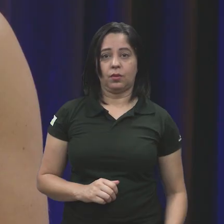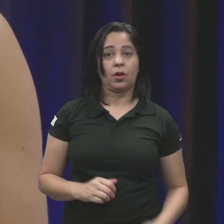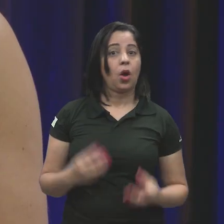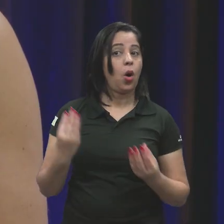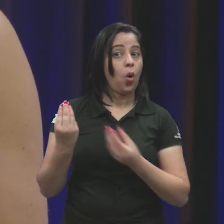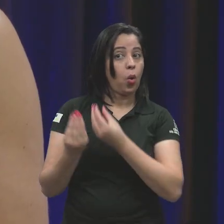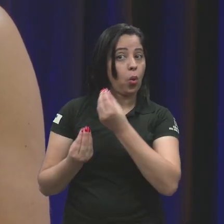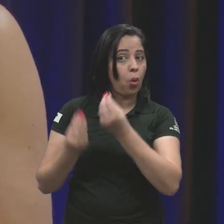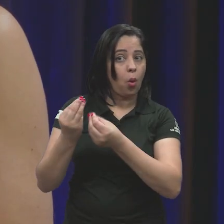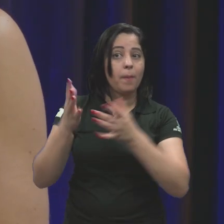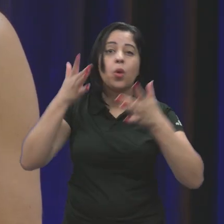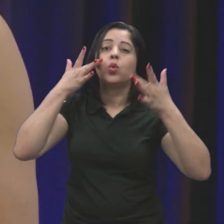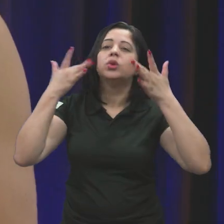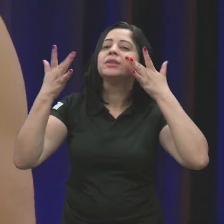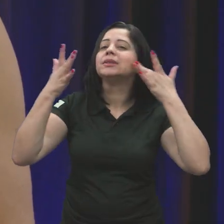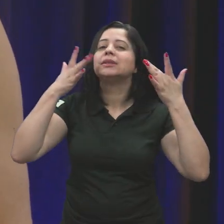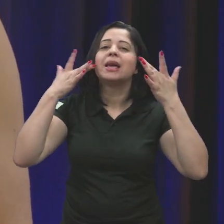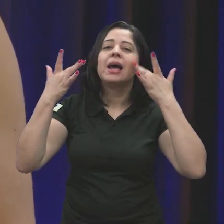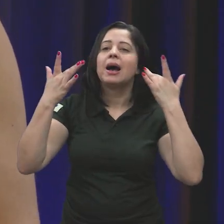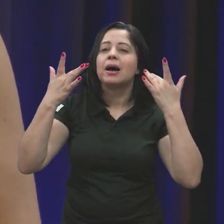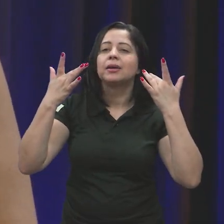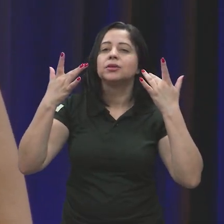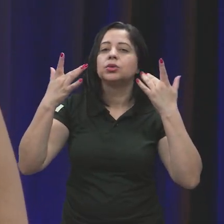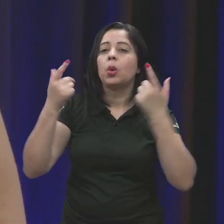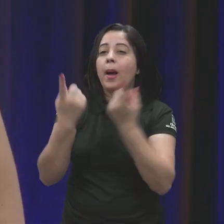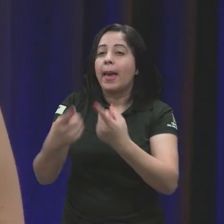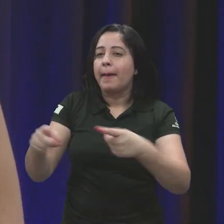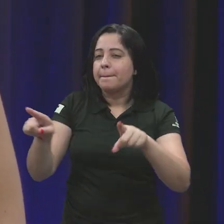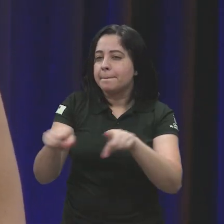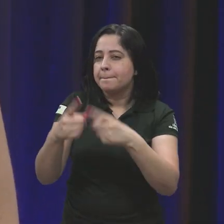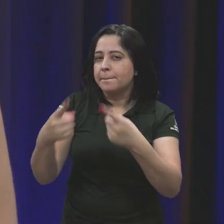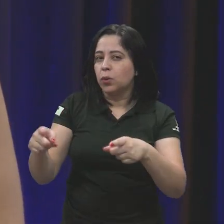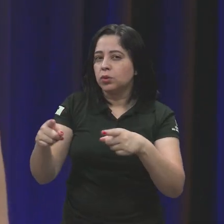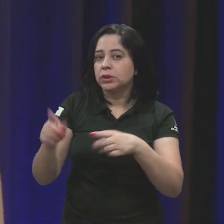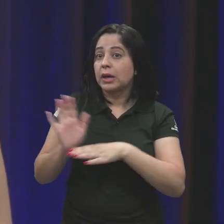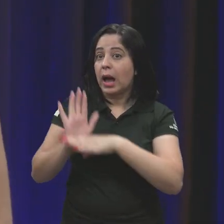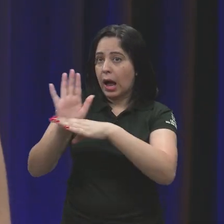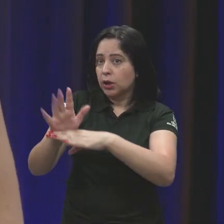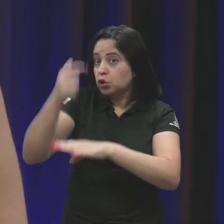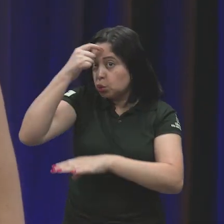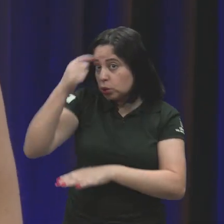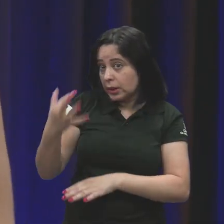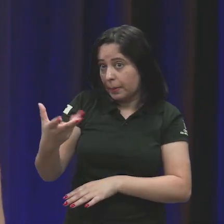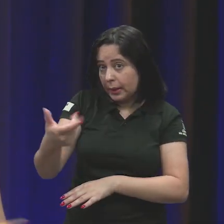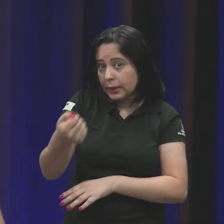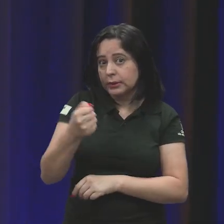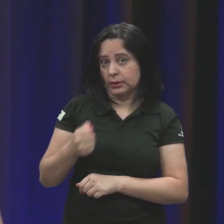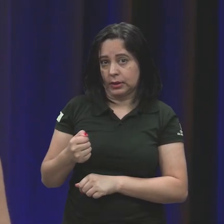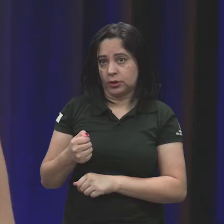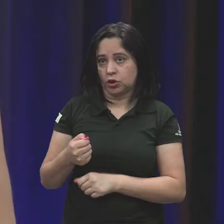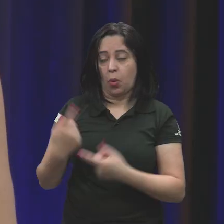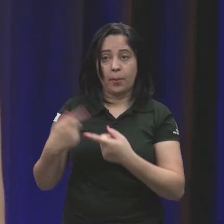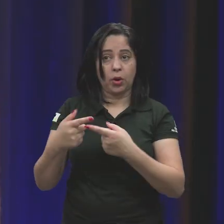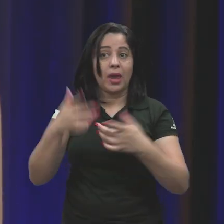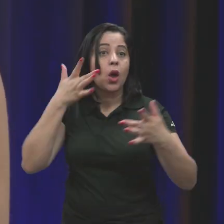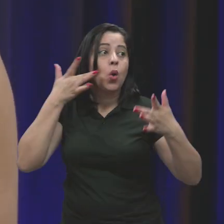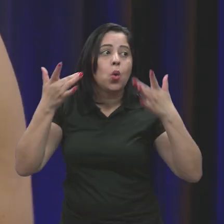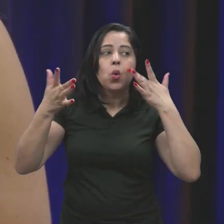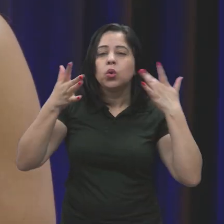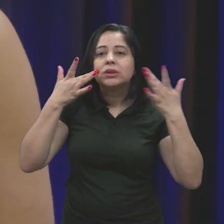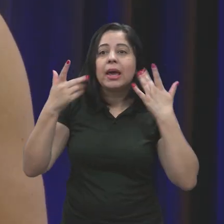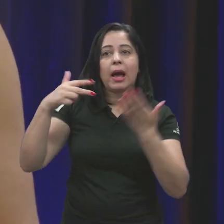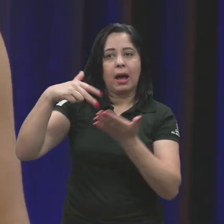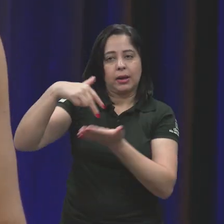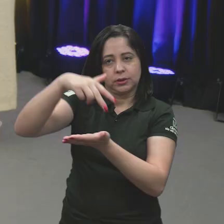ajuda a conectar todas as suas habilidades? Porque o teatro musical, ele já é esse compilado de